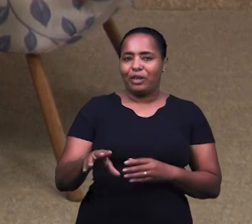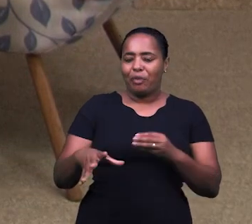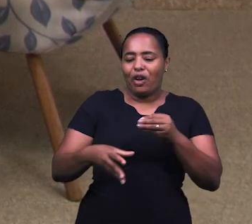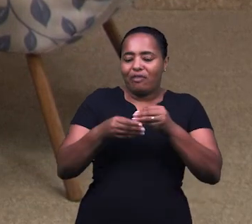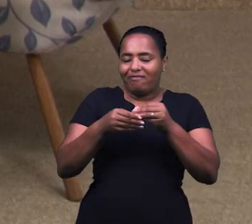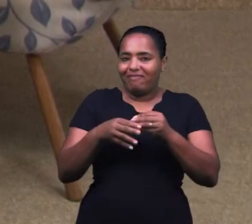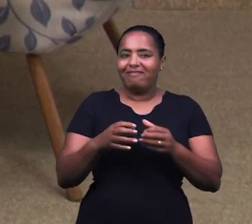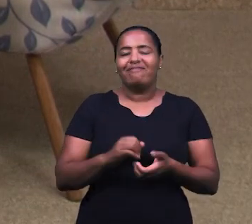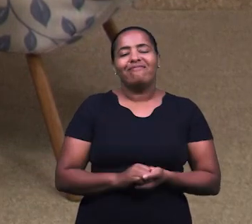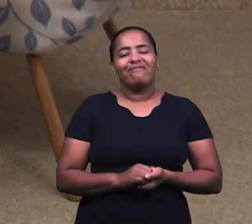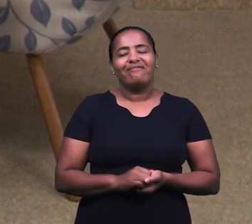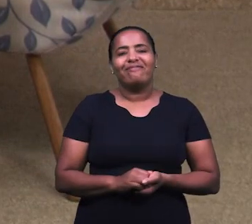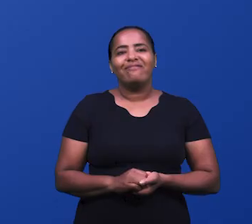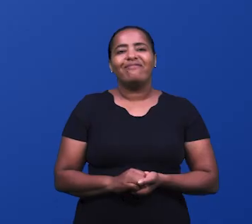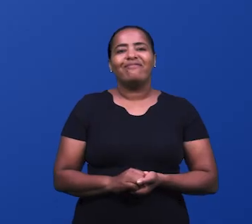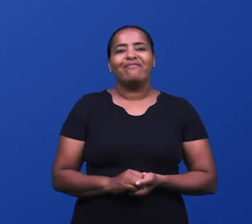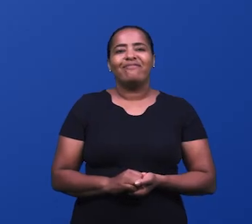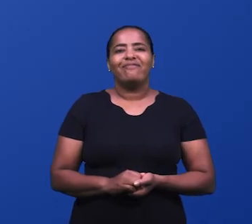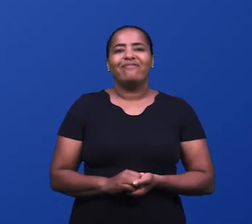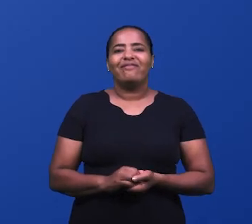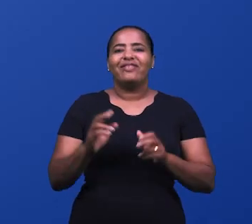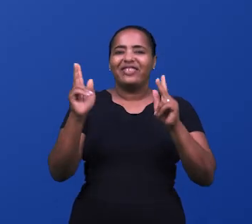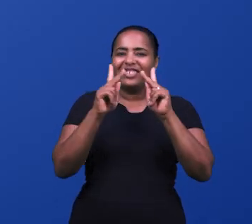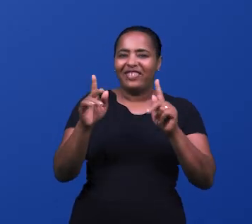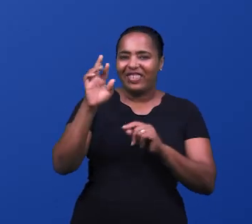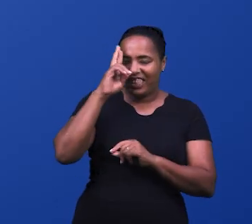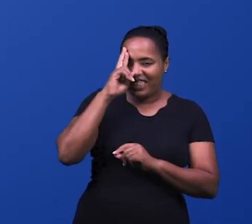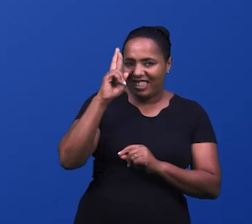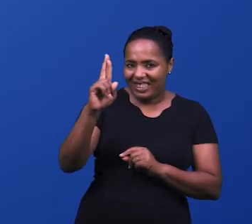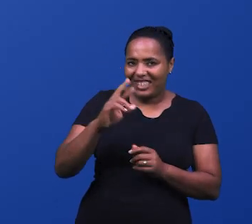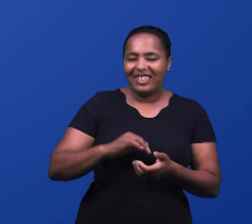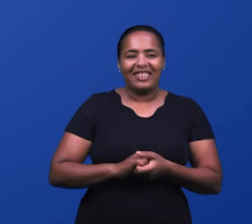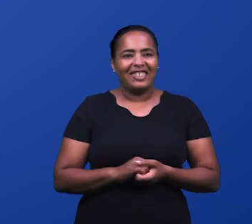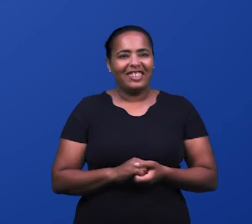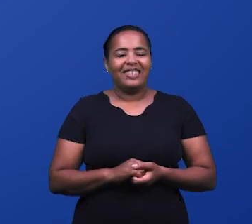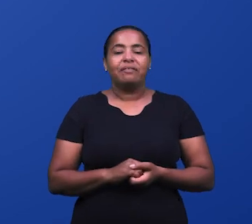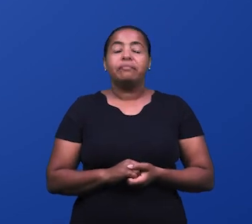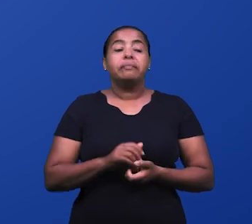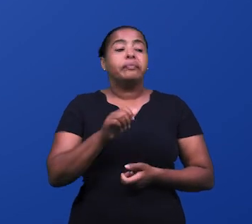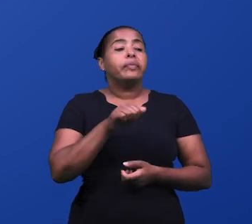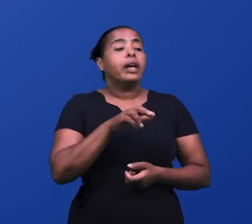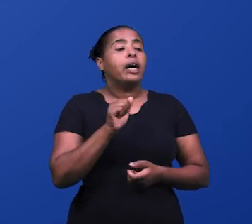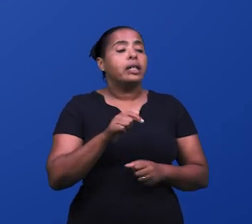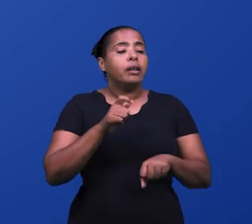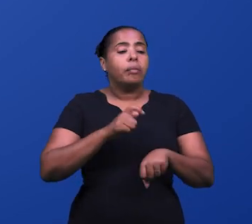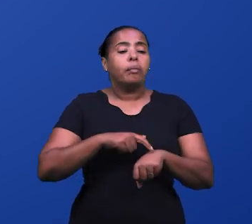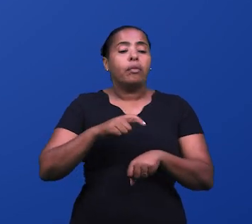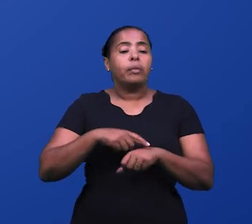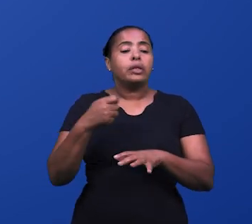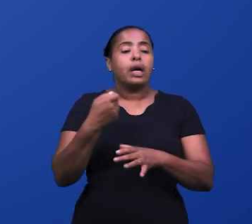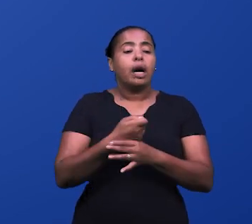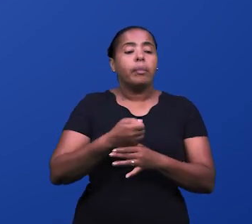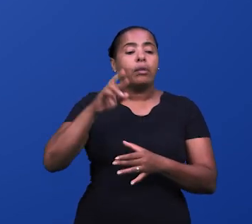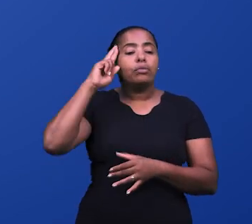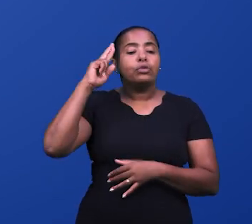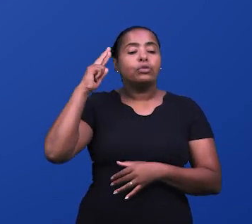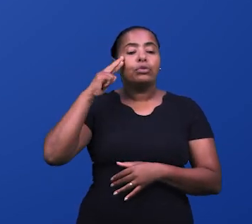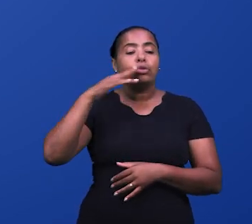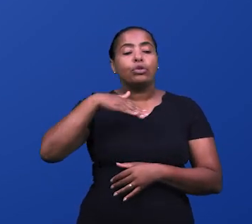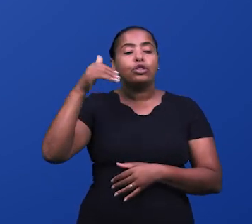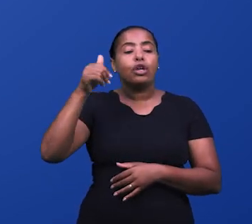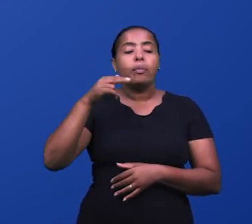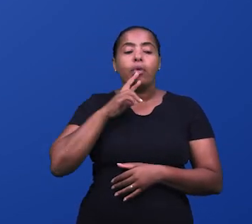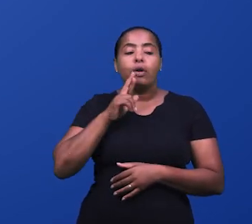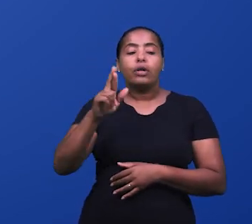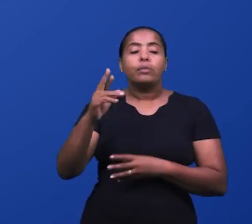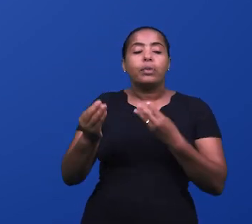suas considerações. Amém. Paz do Senhor, irmã. Ana, como Abraão respondeu ao chamado do Senhor no texto